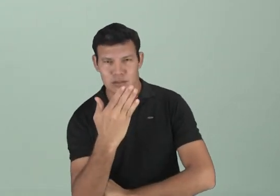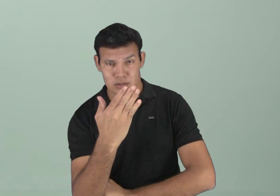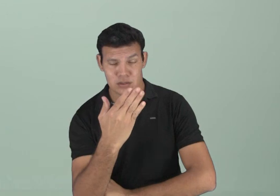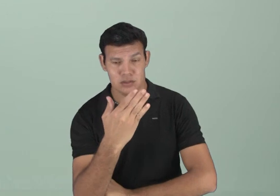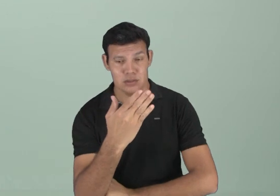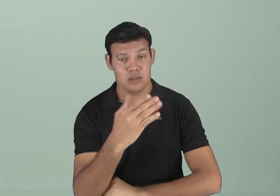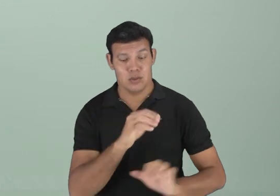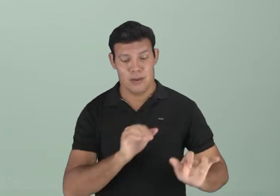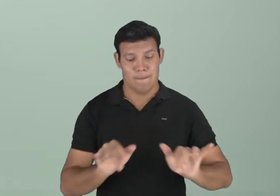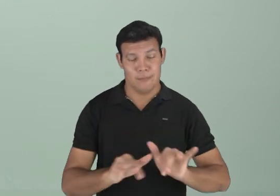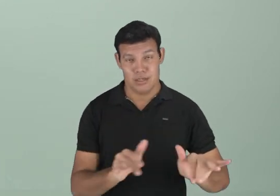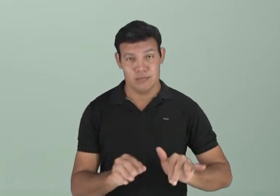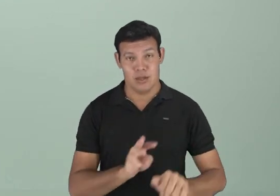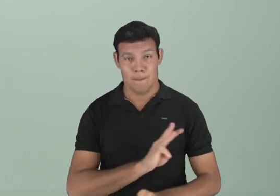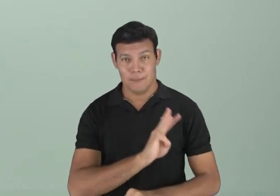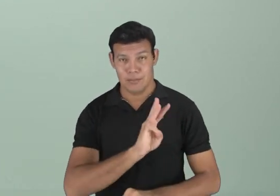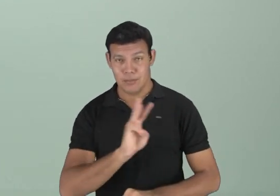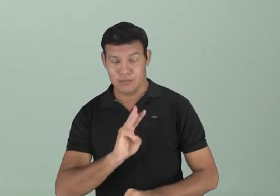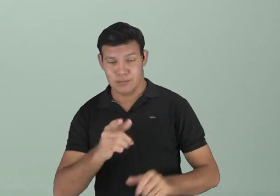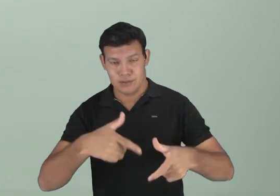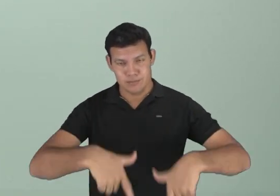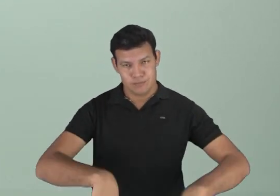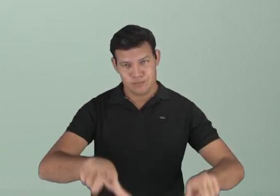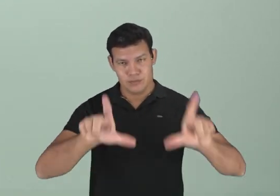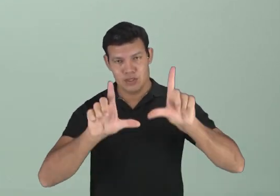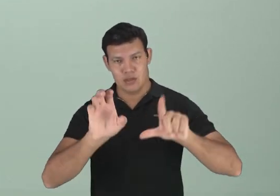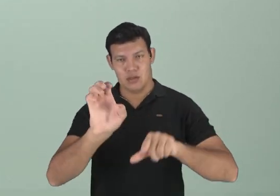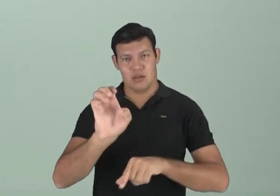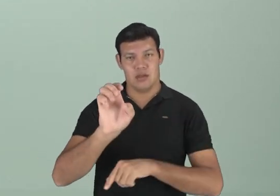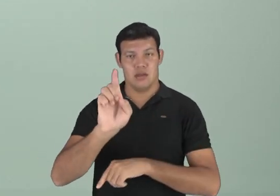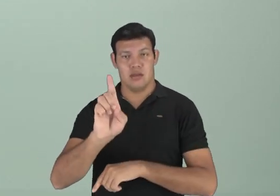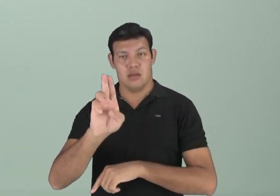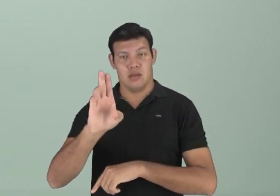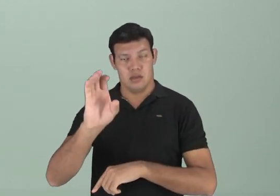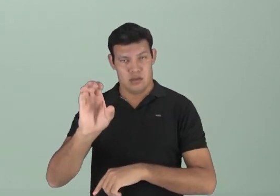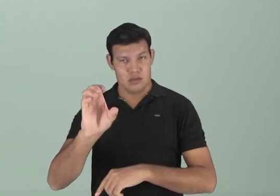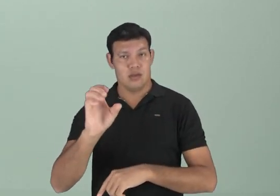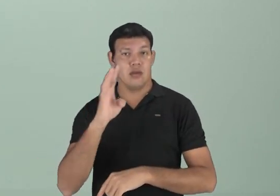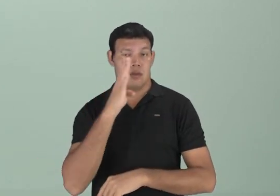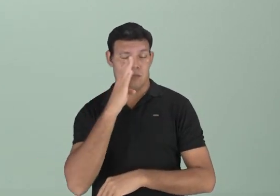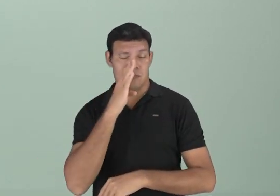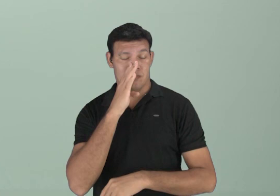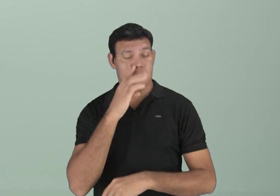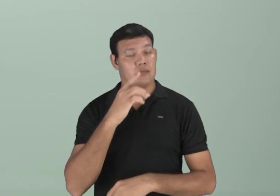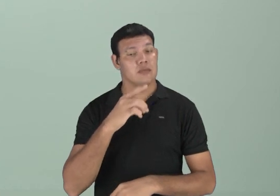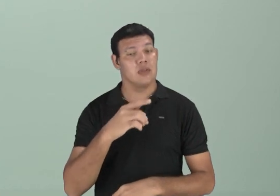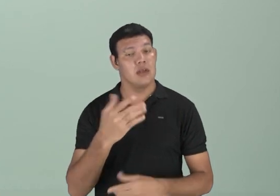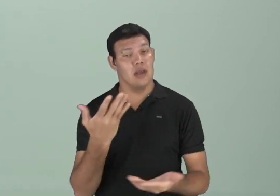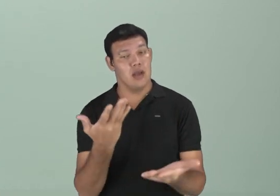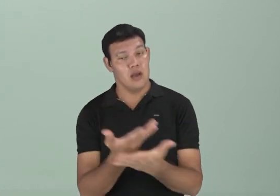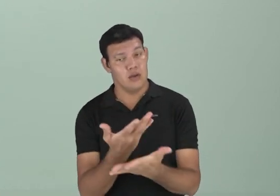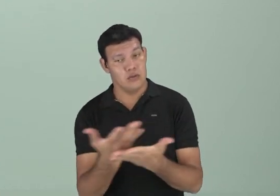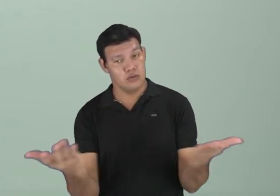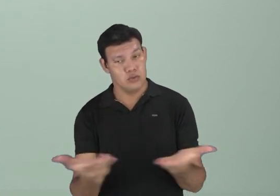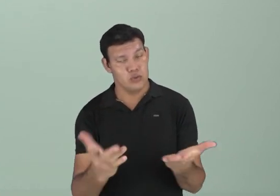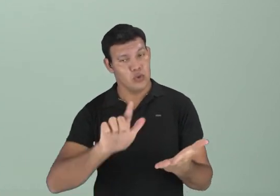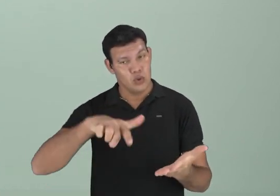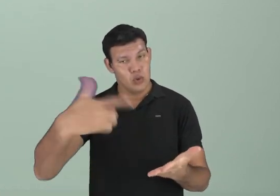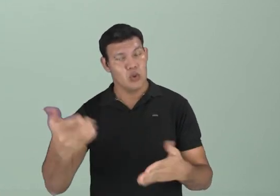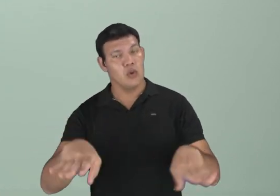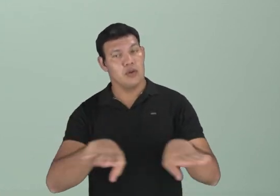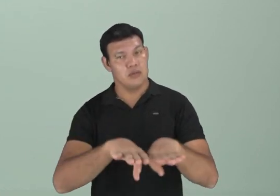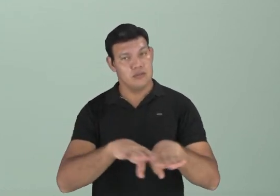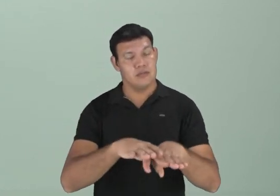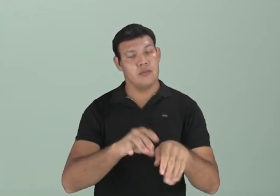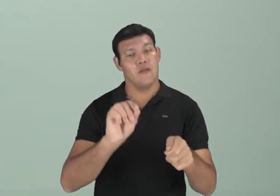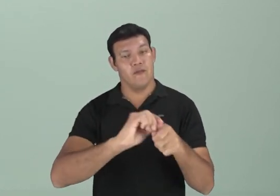temática. Peço a vocês que recorram à plataforma Eduque, reveja essa aula e outras aulas para complementar os